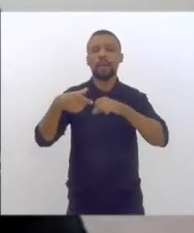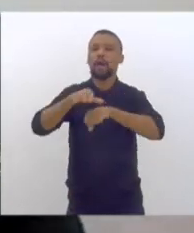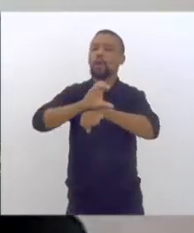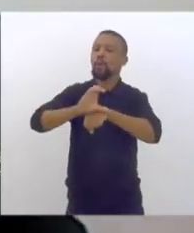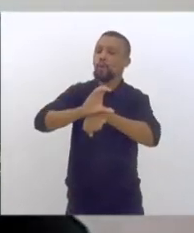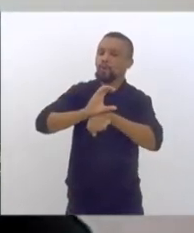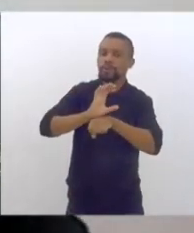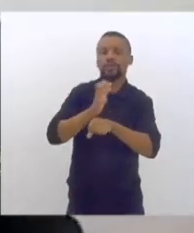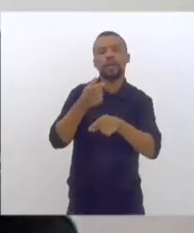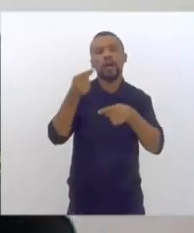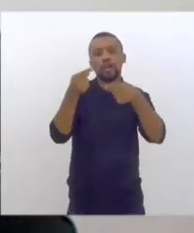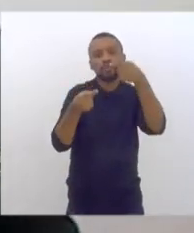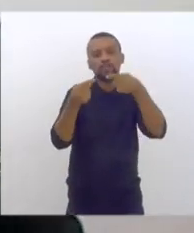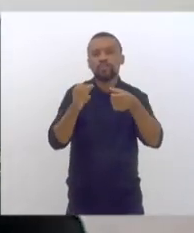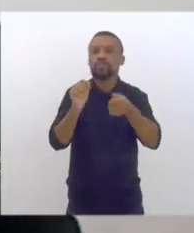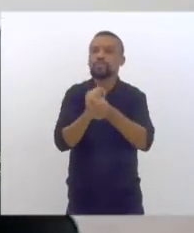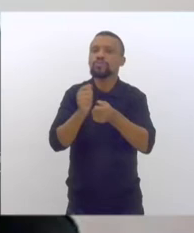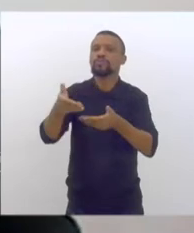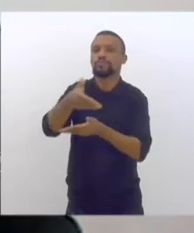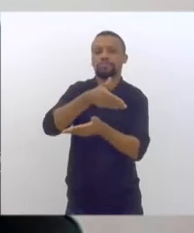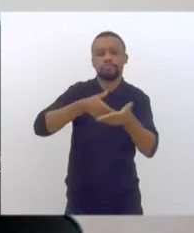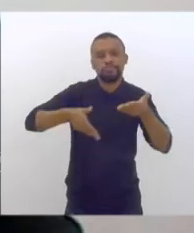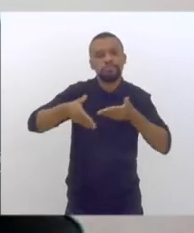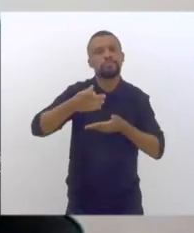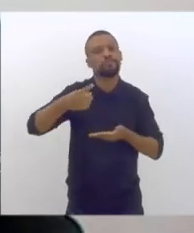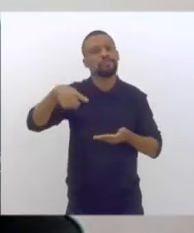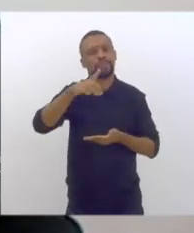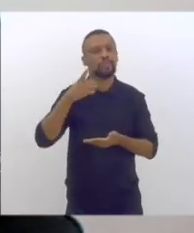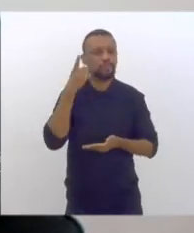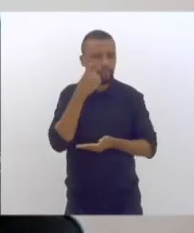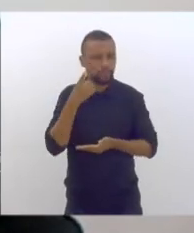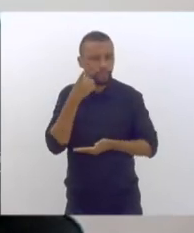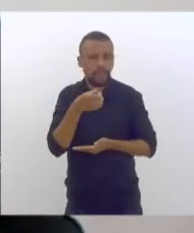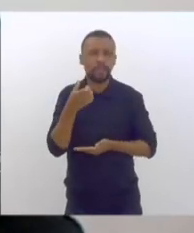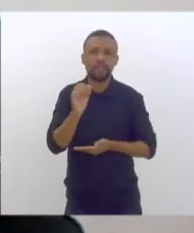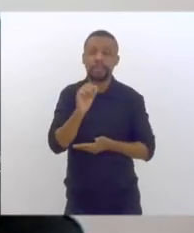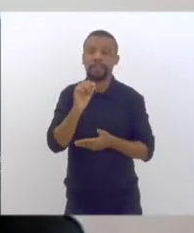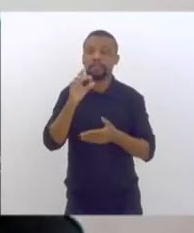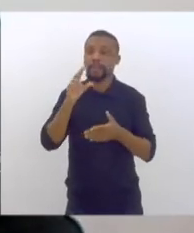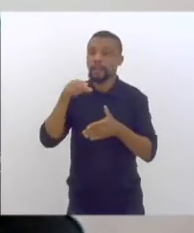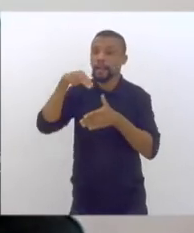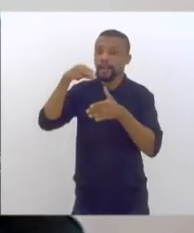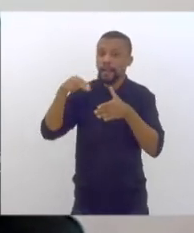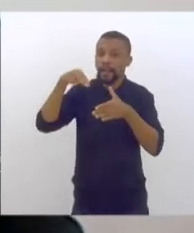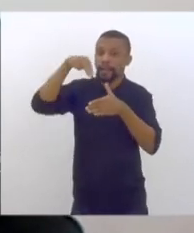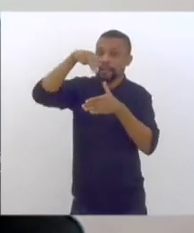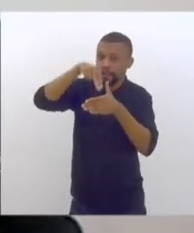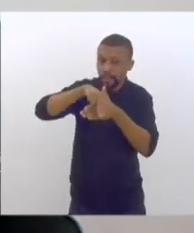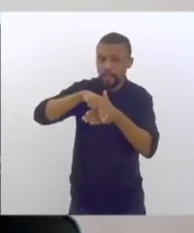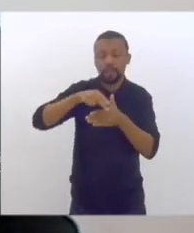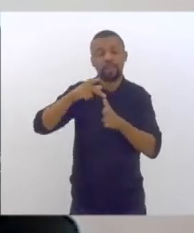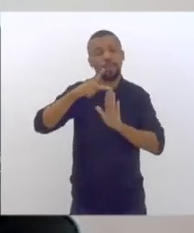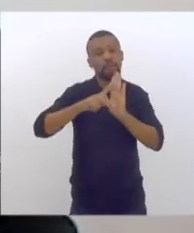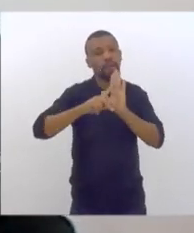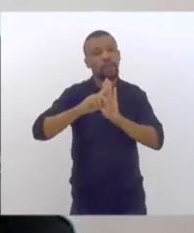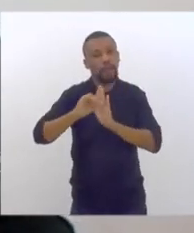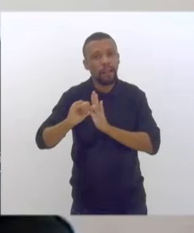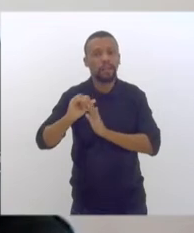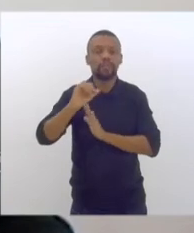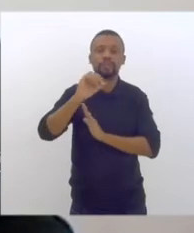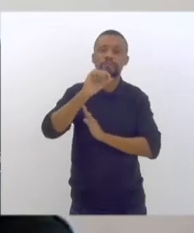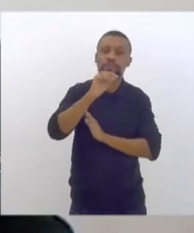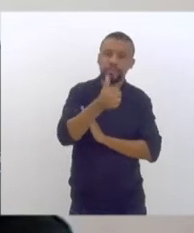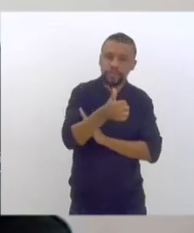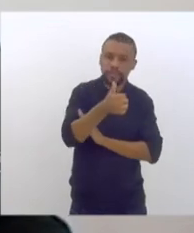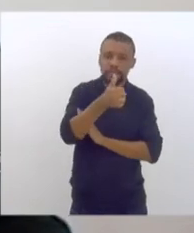eu queria discutir com vossas excelências é pela anexação ao PL 19:31 de 2020